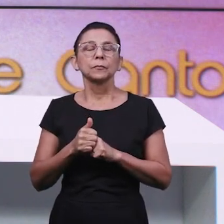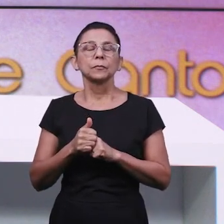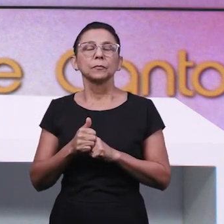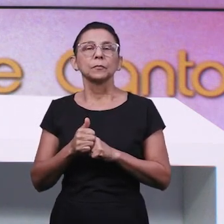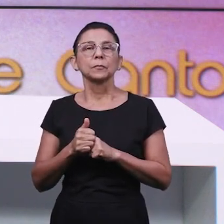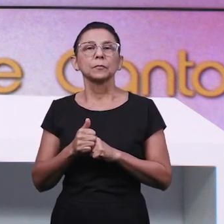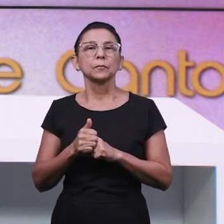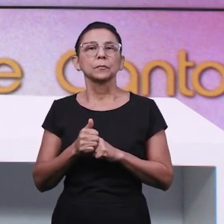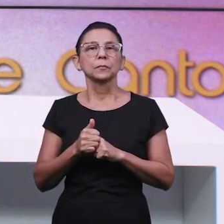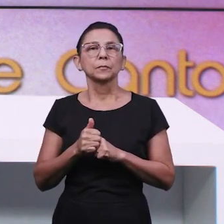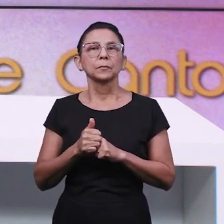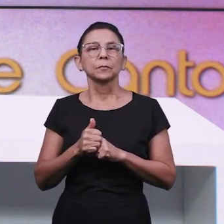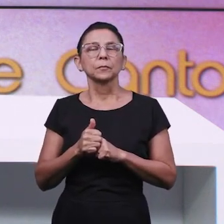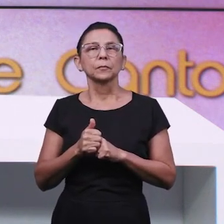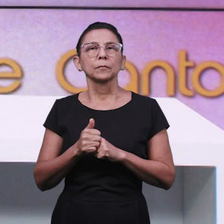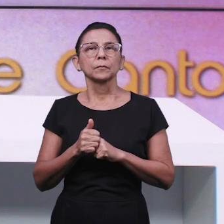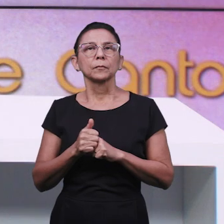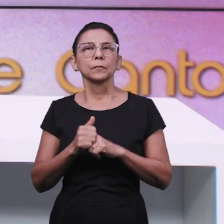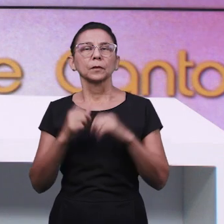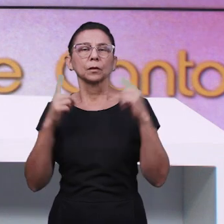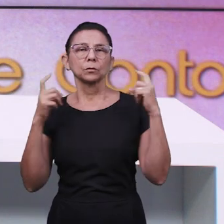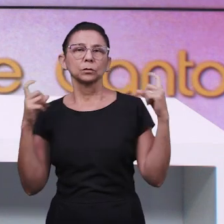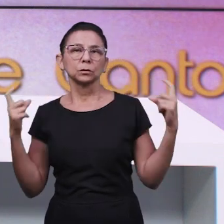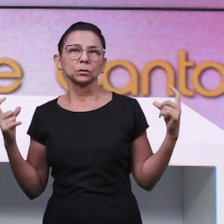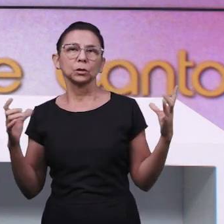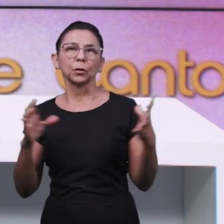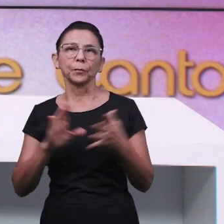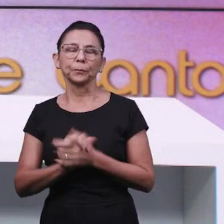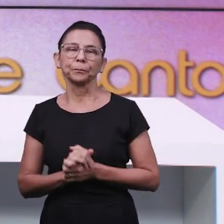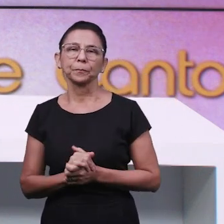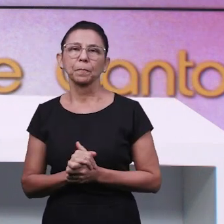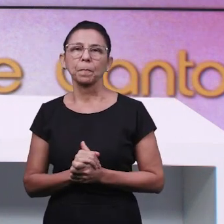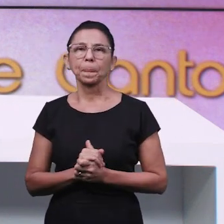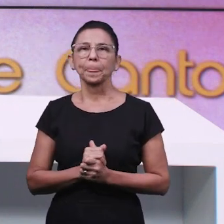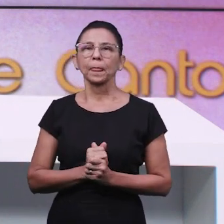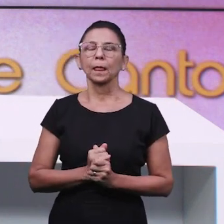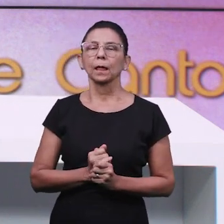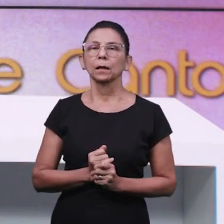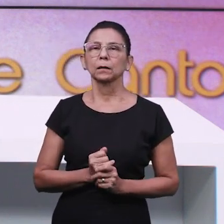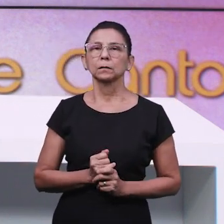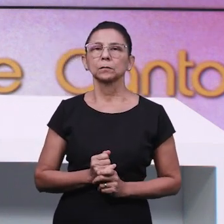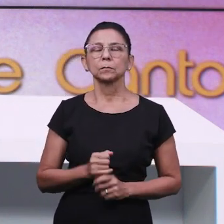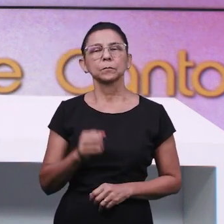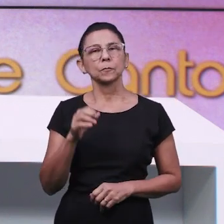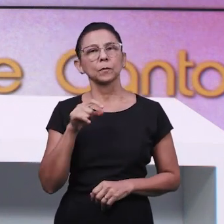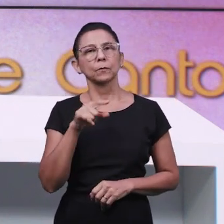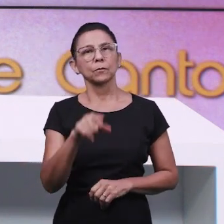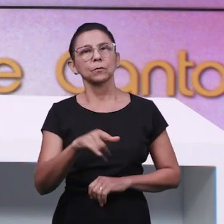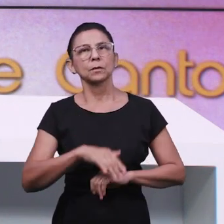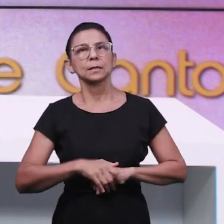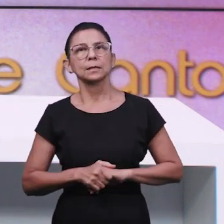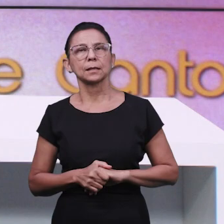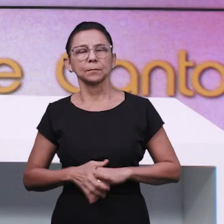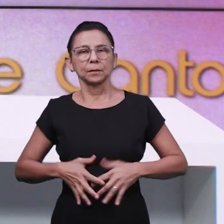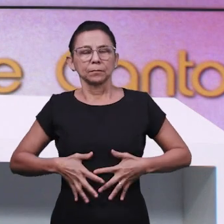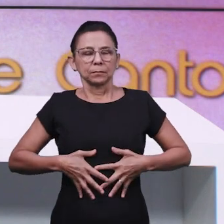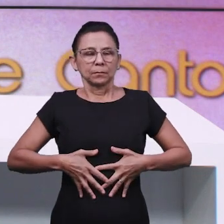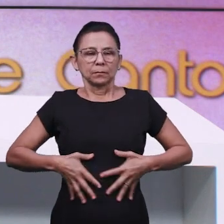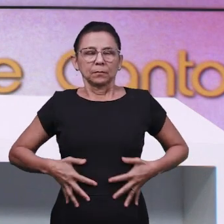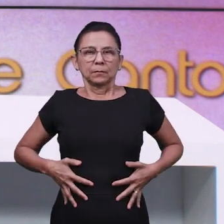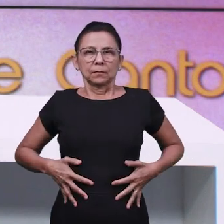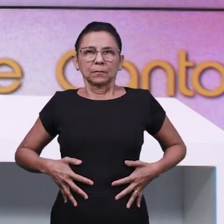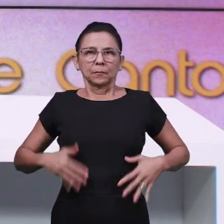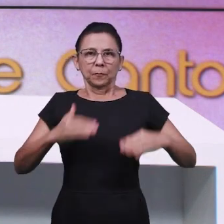Coordenação. Temos ainda essa palavra que também é muito importante. Para que exista coordenação,